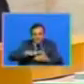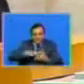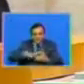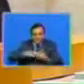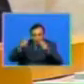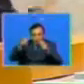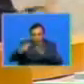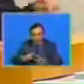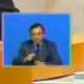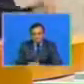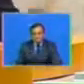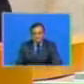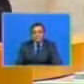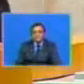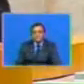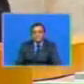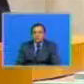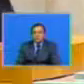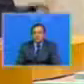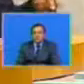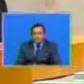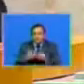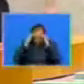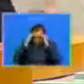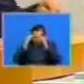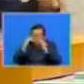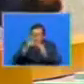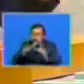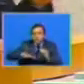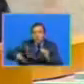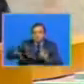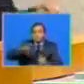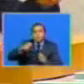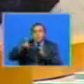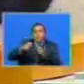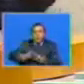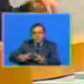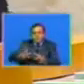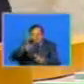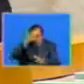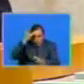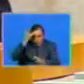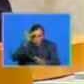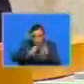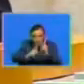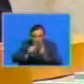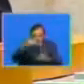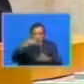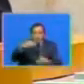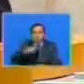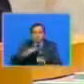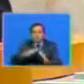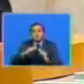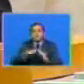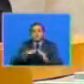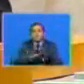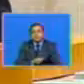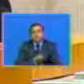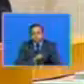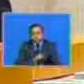local, respeitando o bairro em que as pessoas moram.